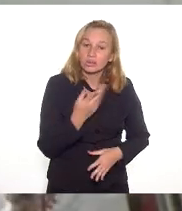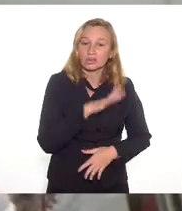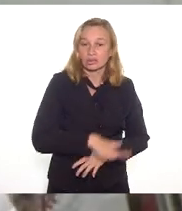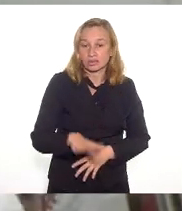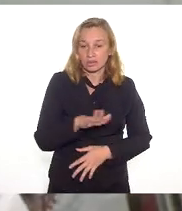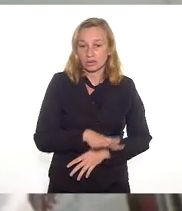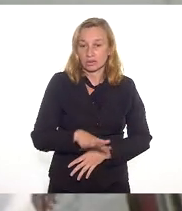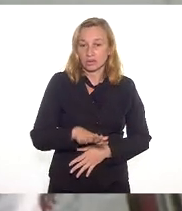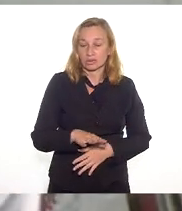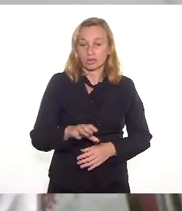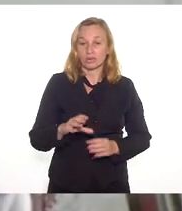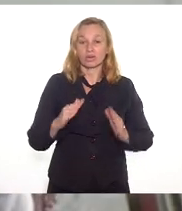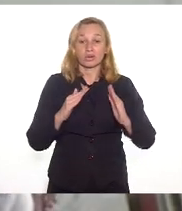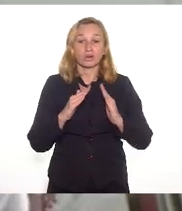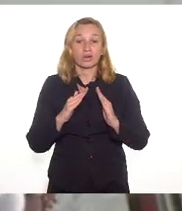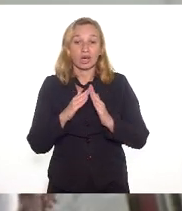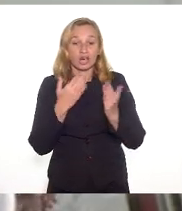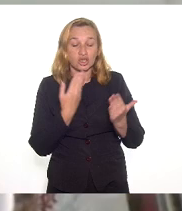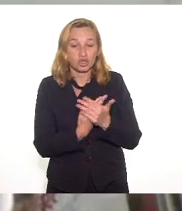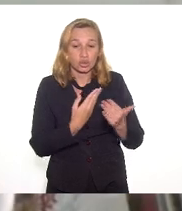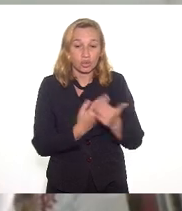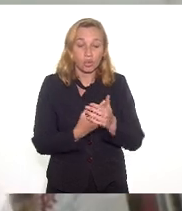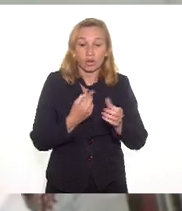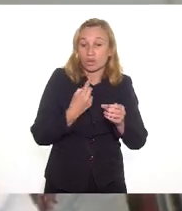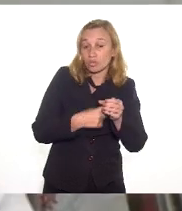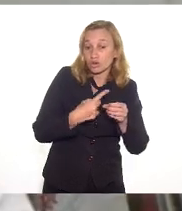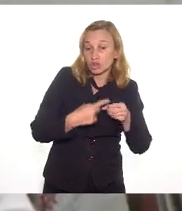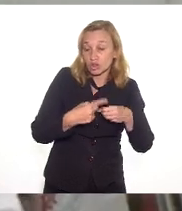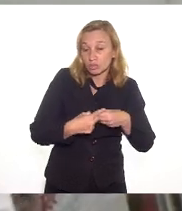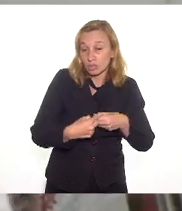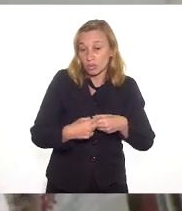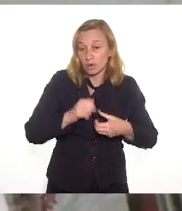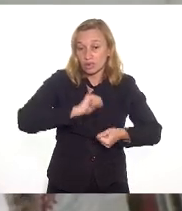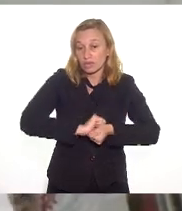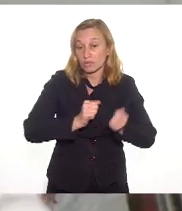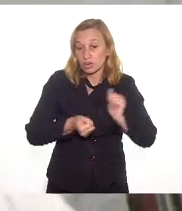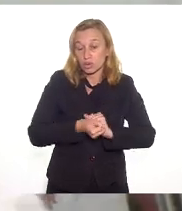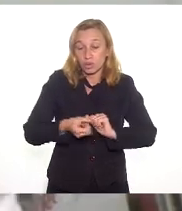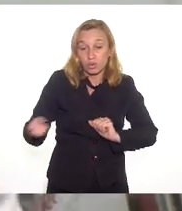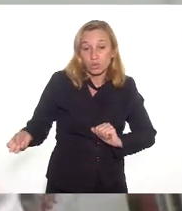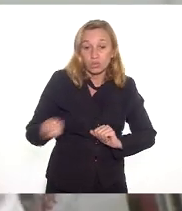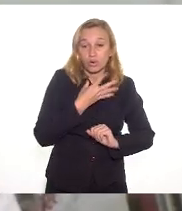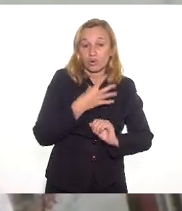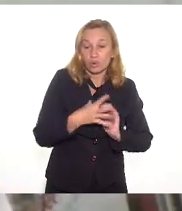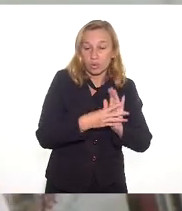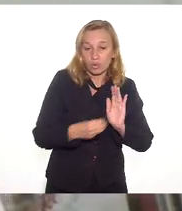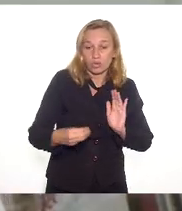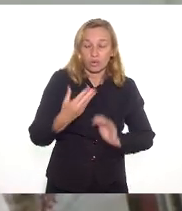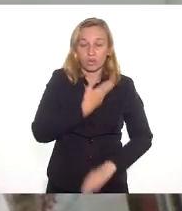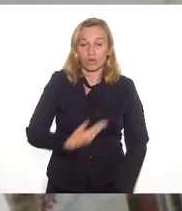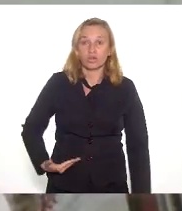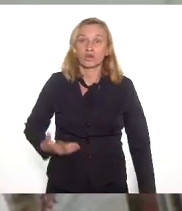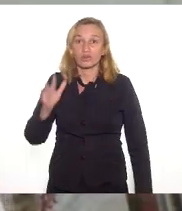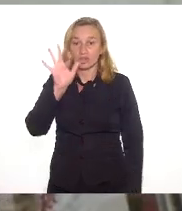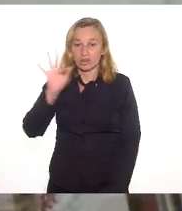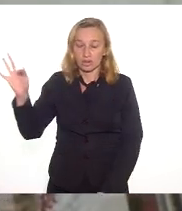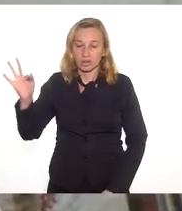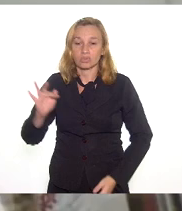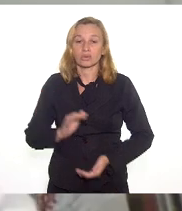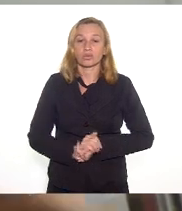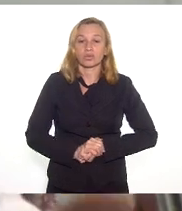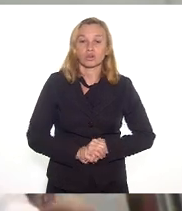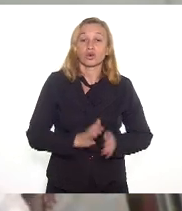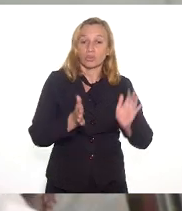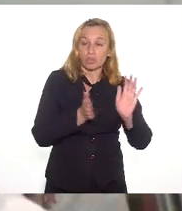crianças, um colégio municipal que adotou o modelo do governo federal, o modelo proposto